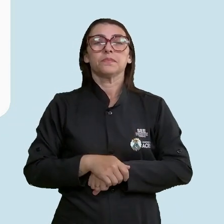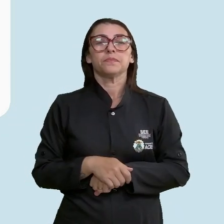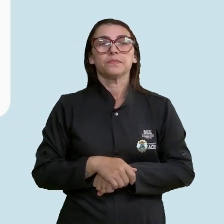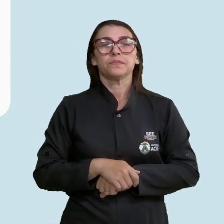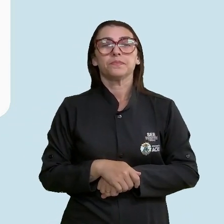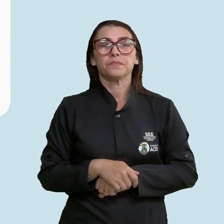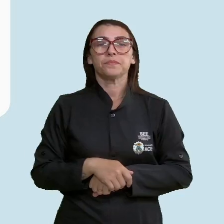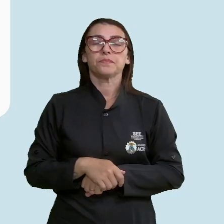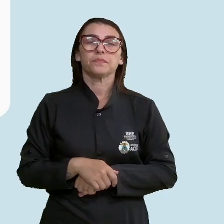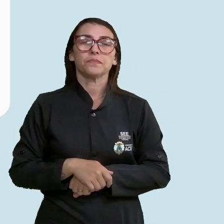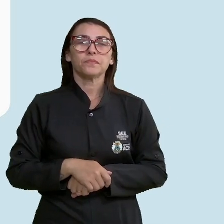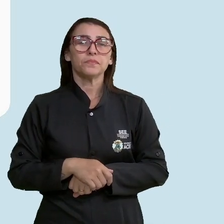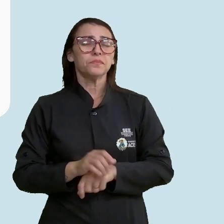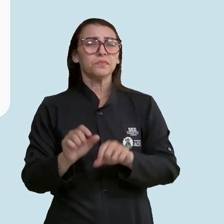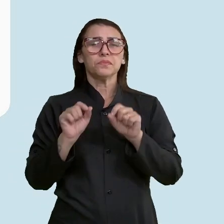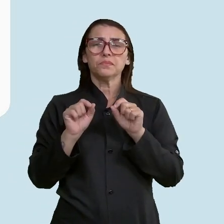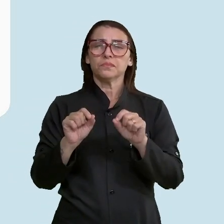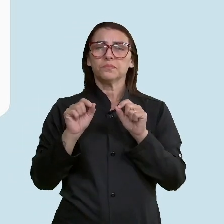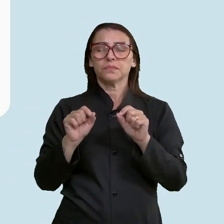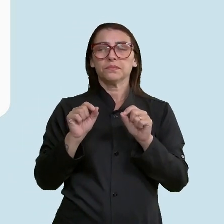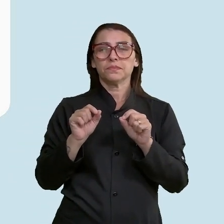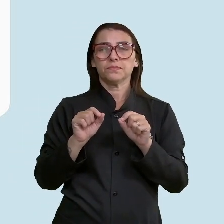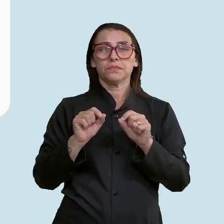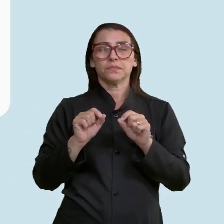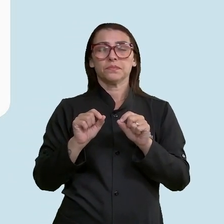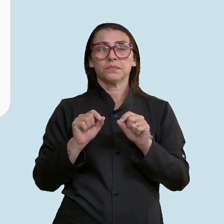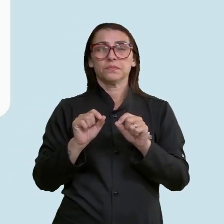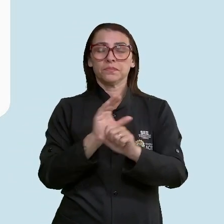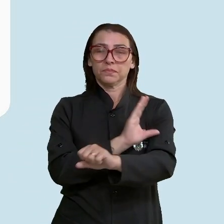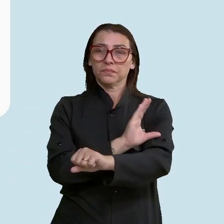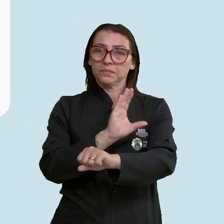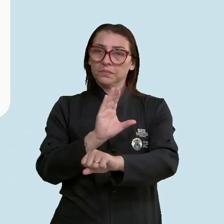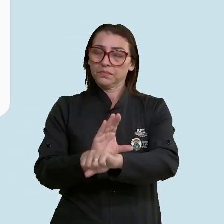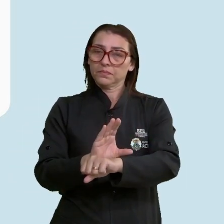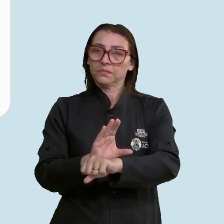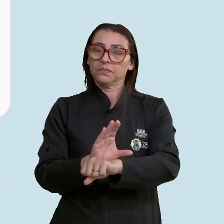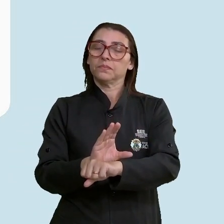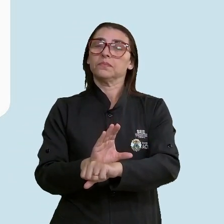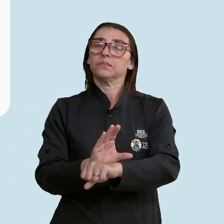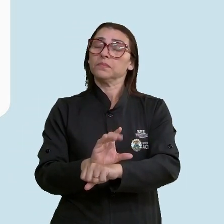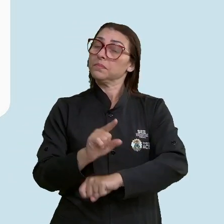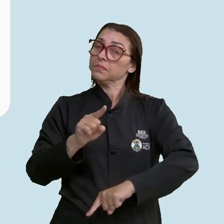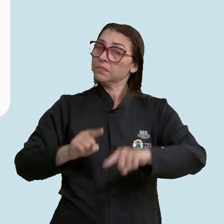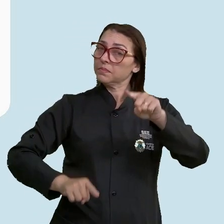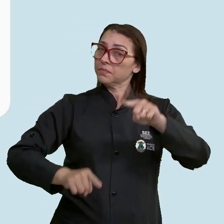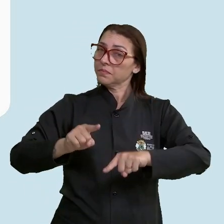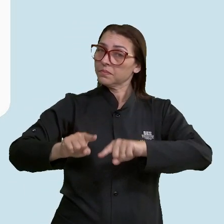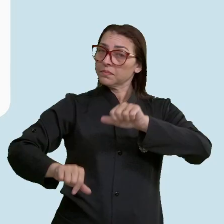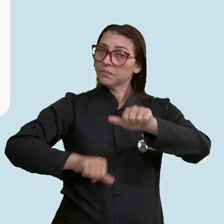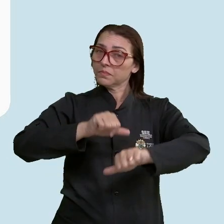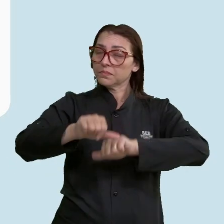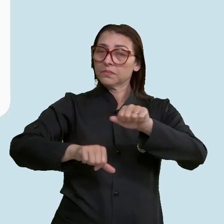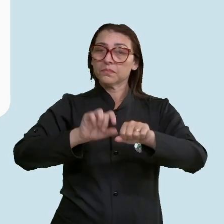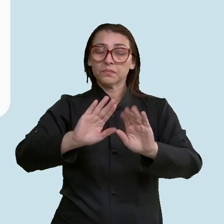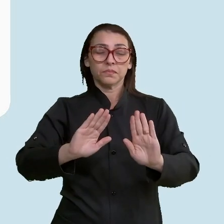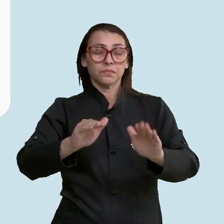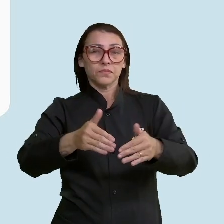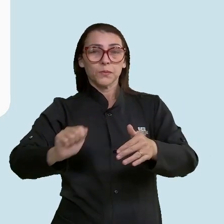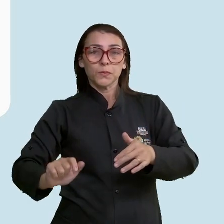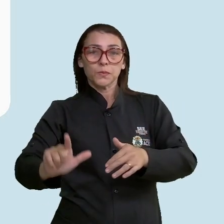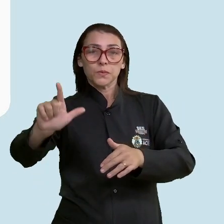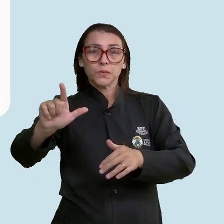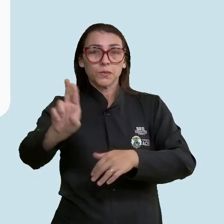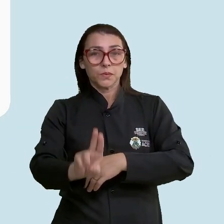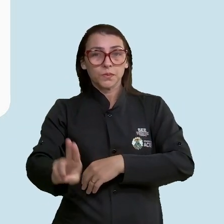da cultura. E o que é isso? É a cultura se tornar uma mercadoria, apenas com foco no lucro e